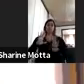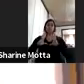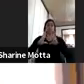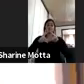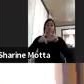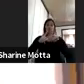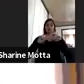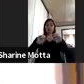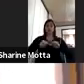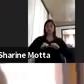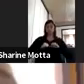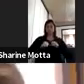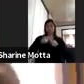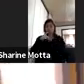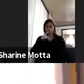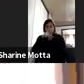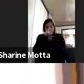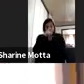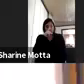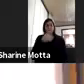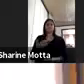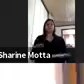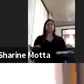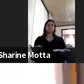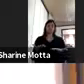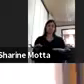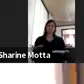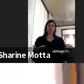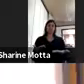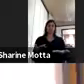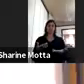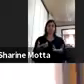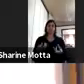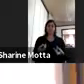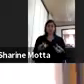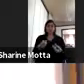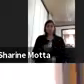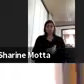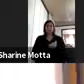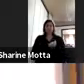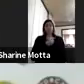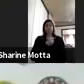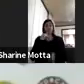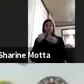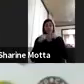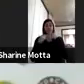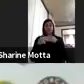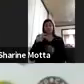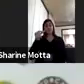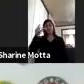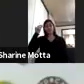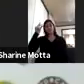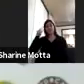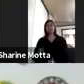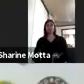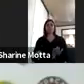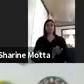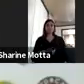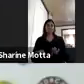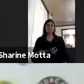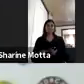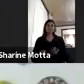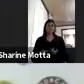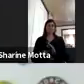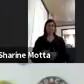dúvida. Porque a gente está vivendo as consequências de ter duvidado. É isso mesmo, doutora. É isso mesmo.